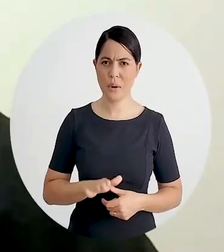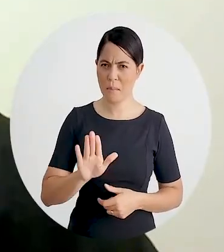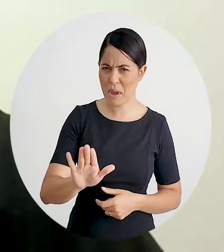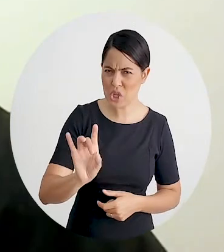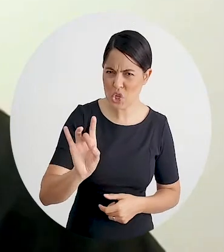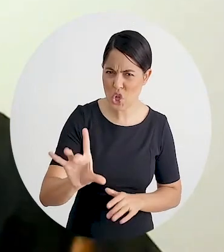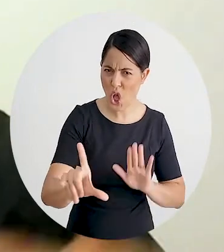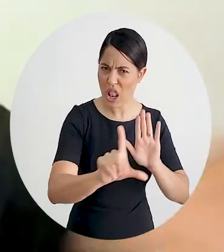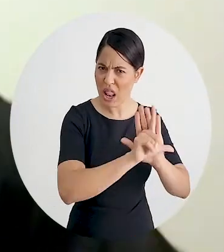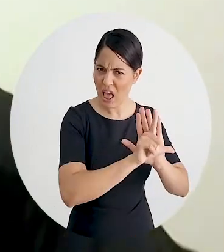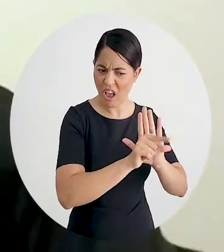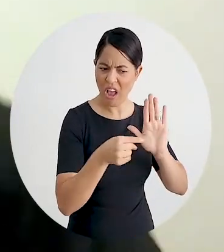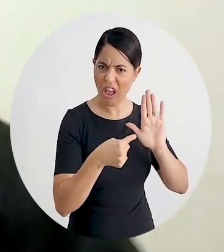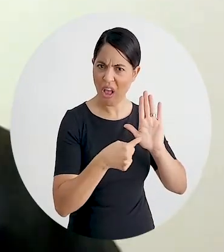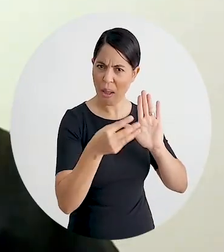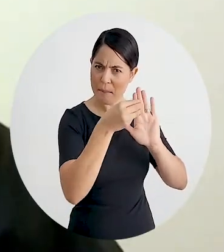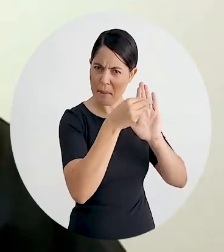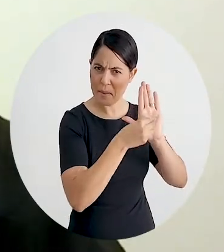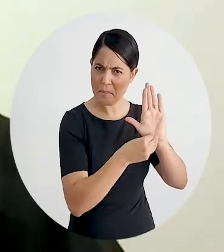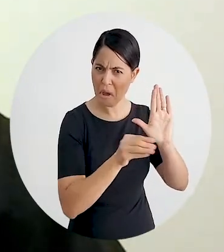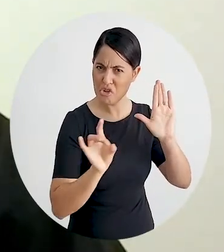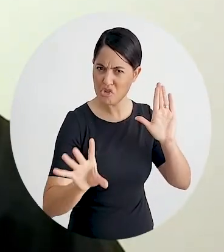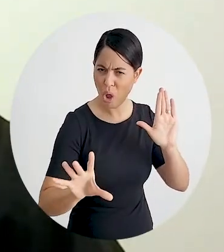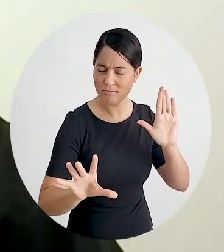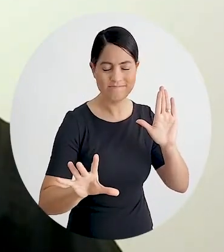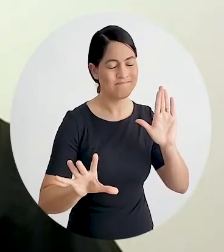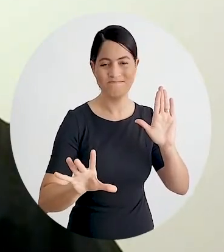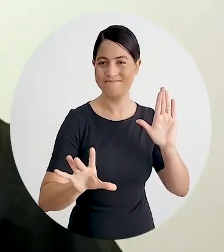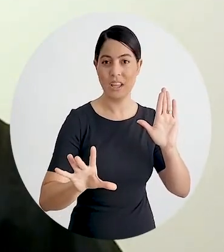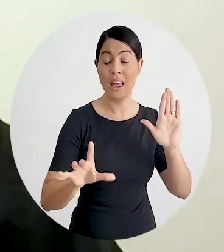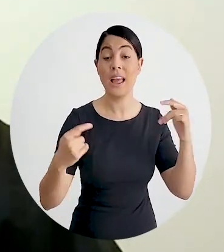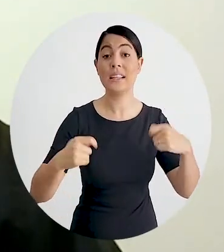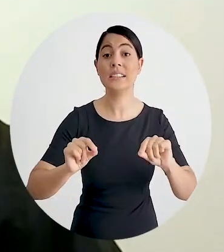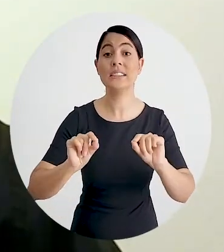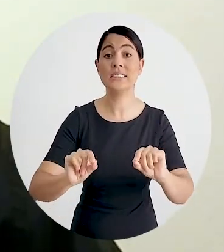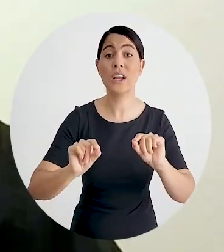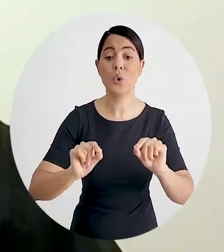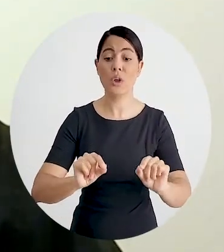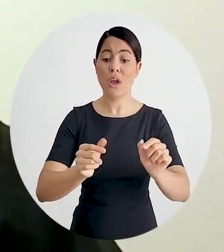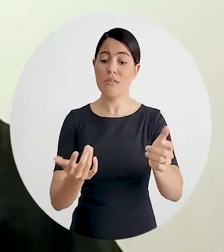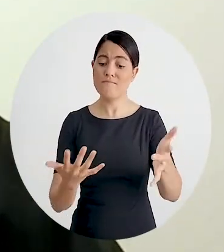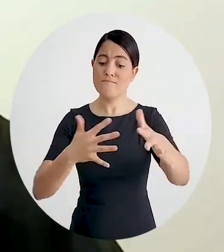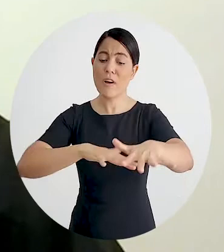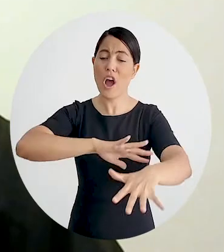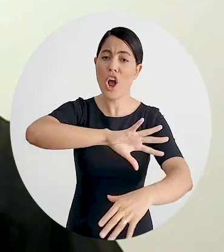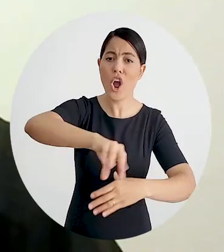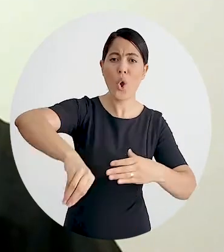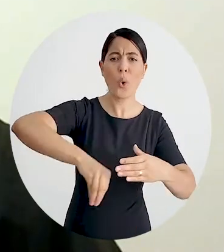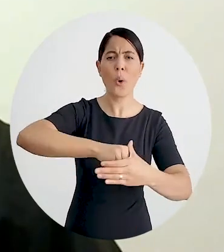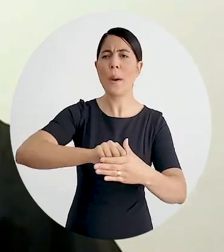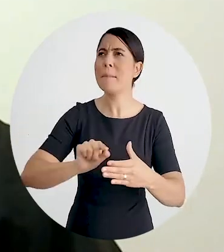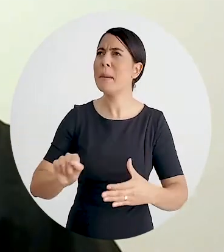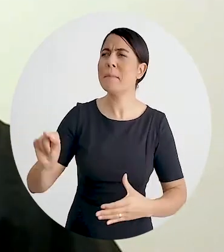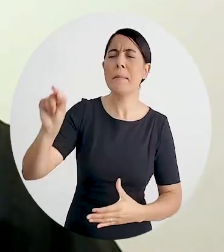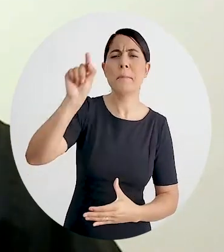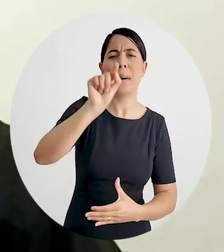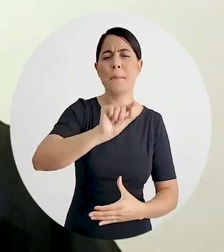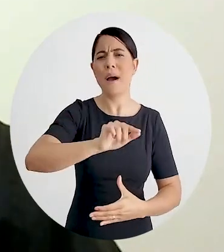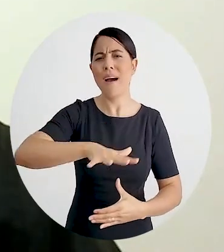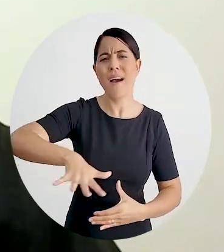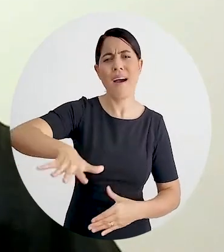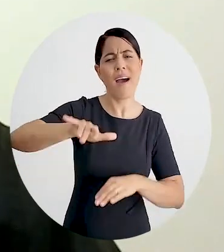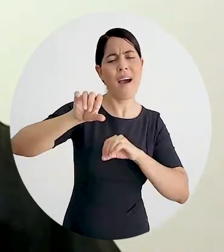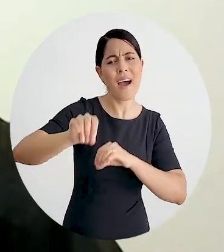basta termos a lei posta no papel. A inclusão plena e de qualidade em todos os níveis e